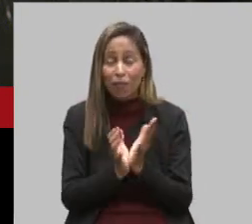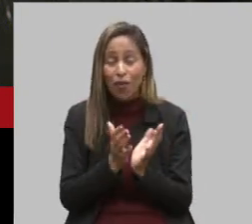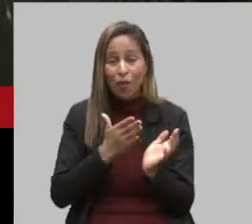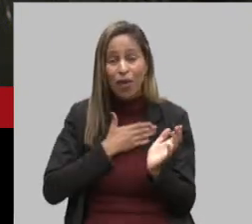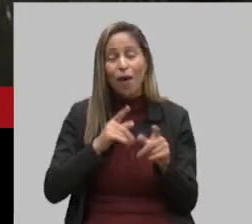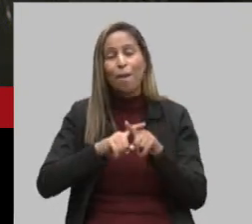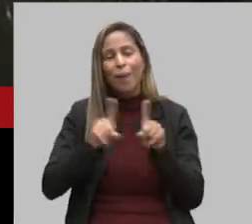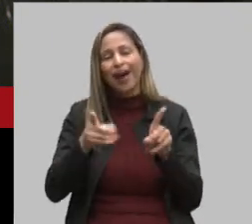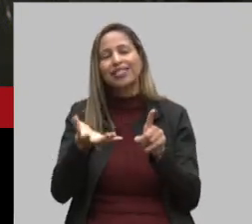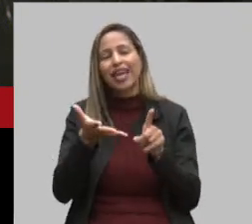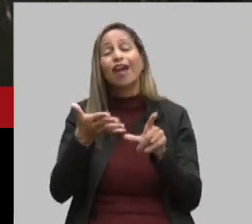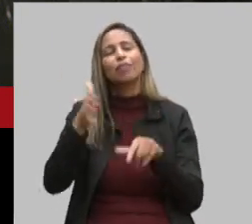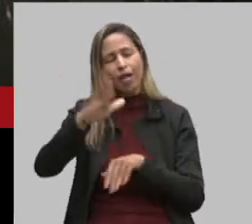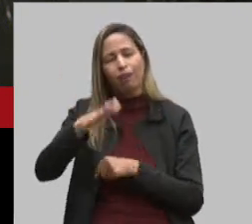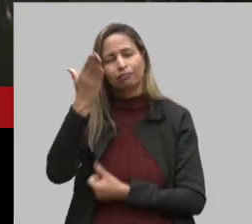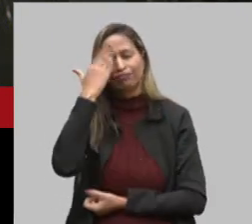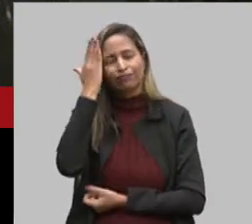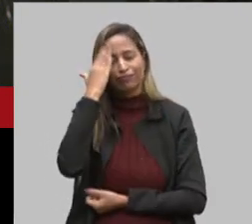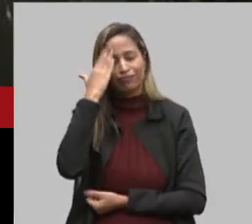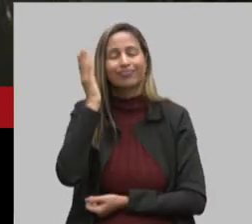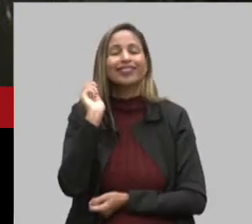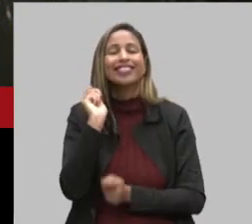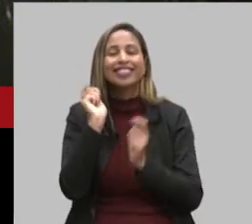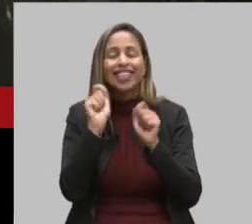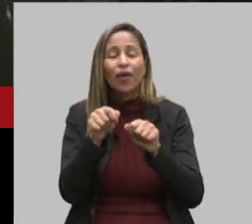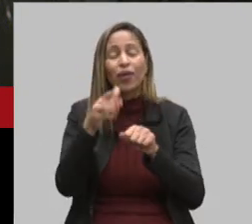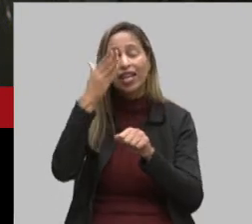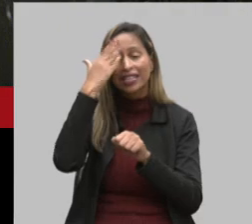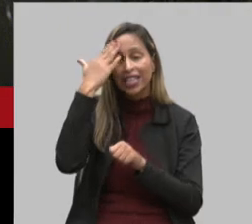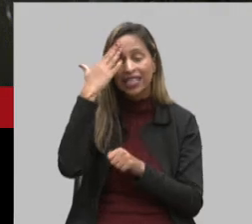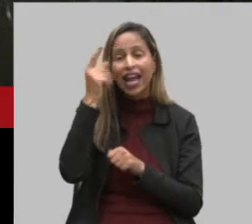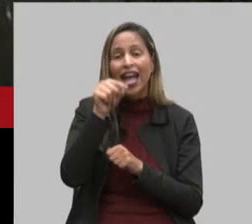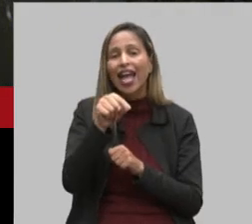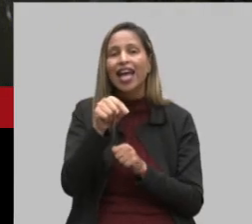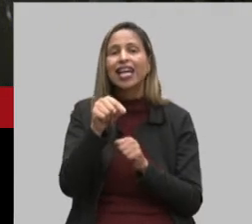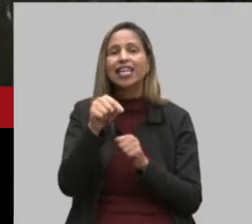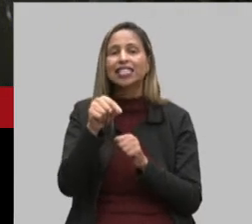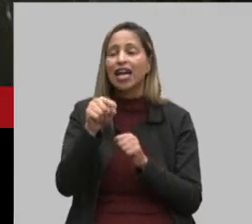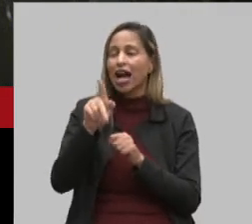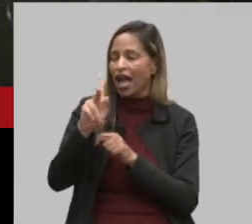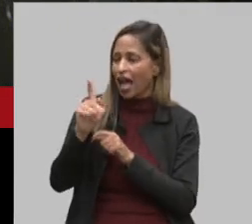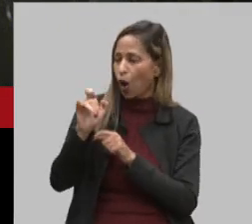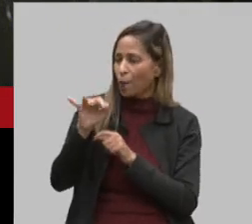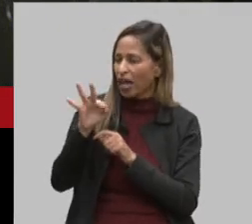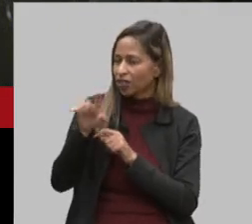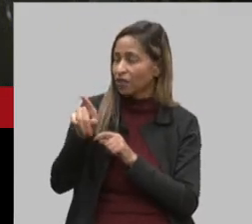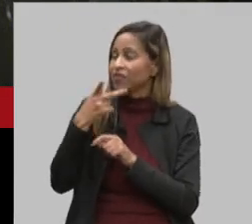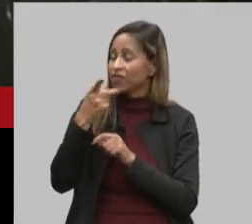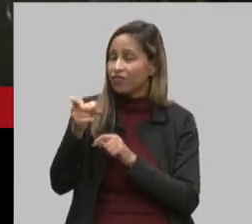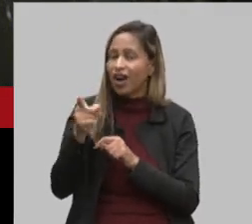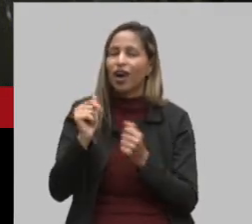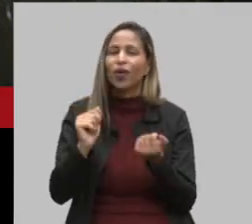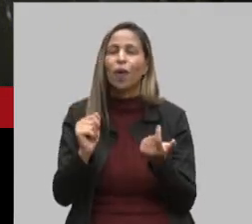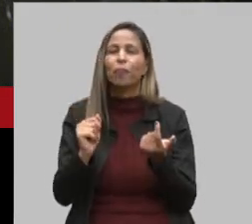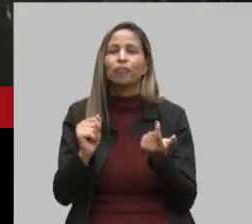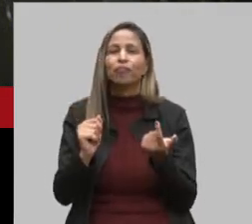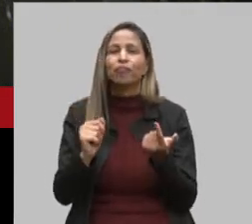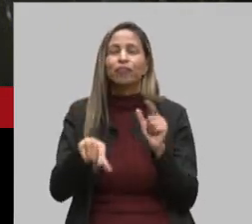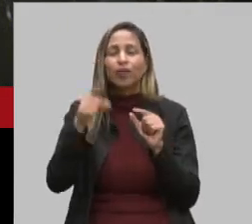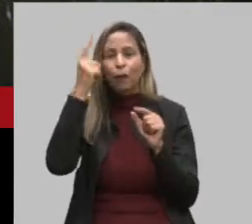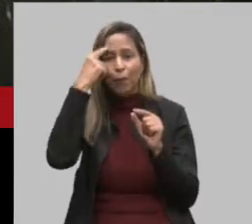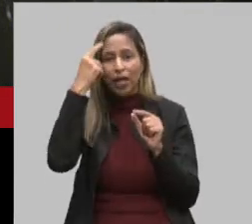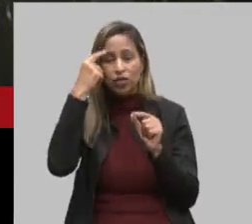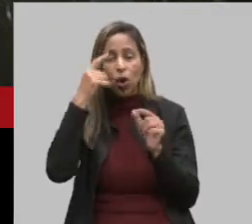não a gente se entendeu E a gente entendeu que essa questão do que o welbert falou a gente pensou no na